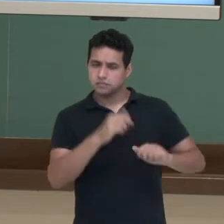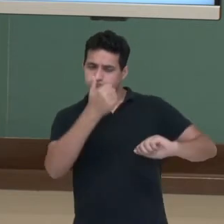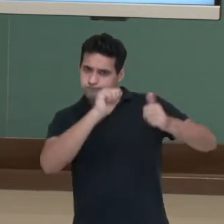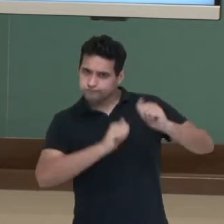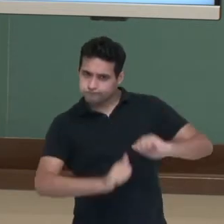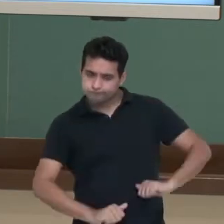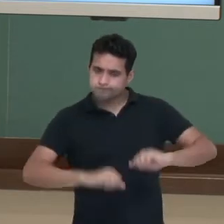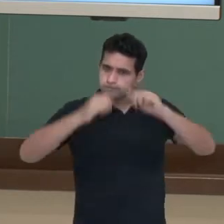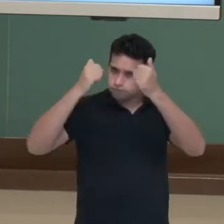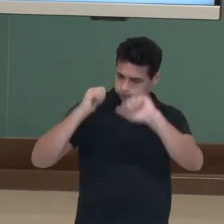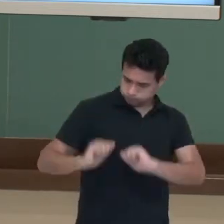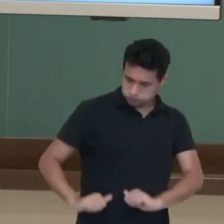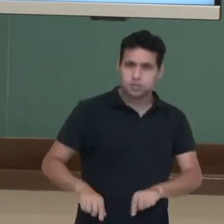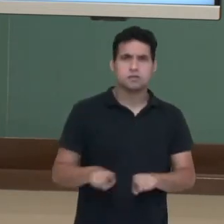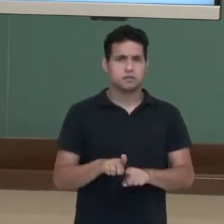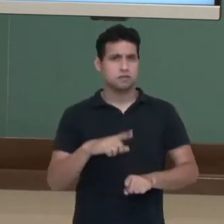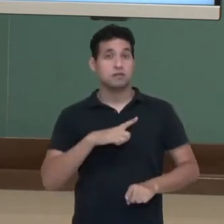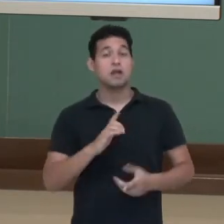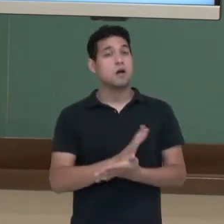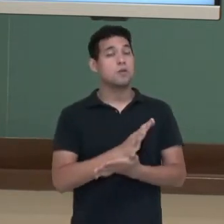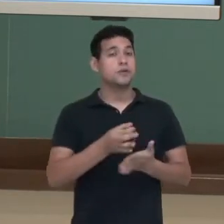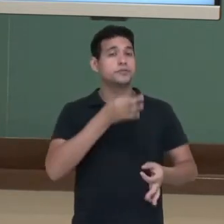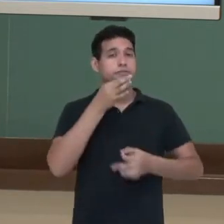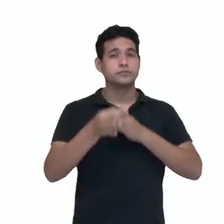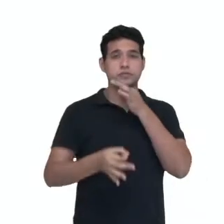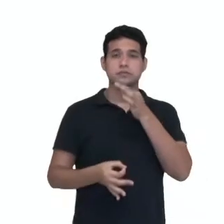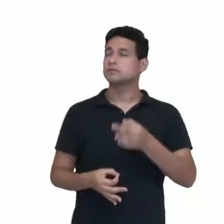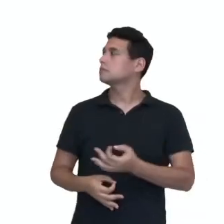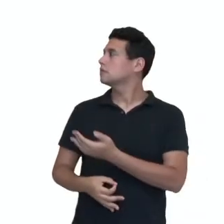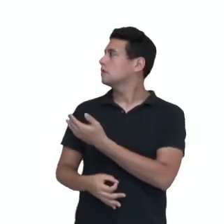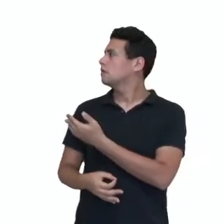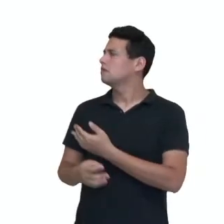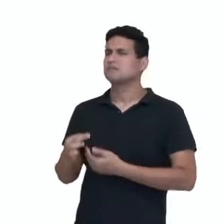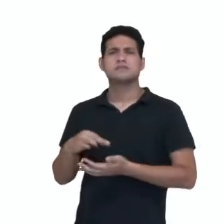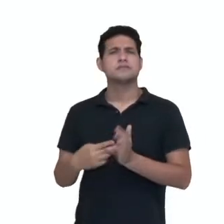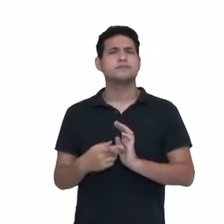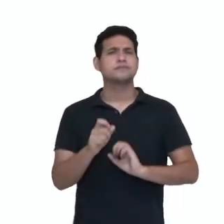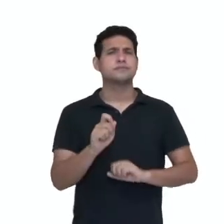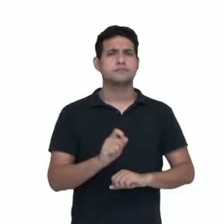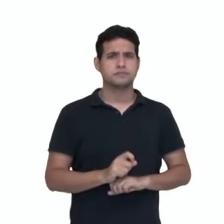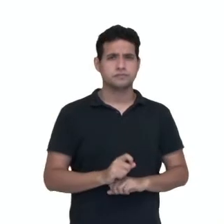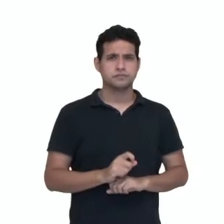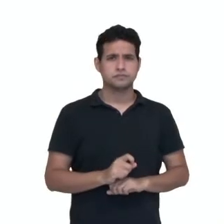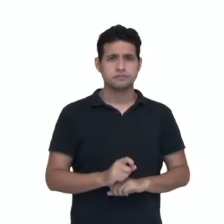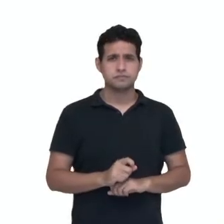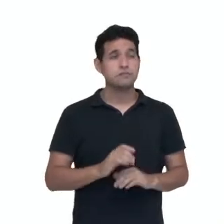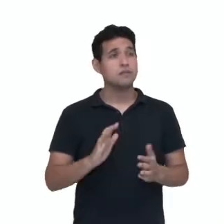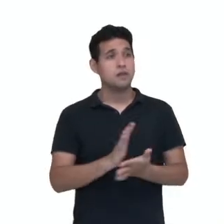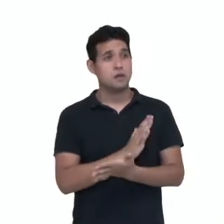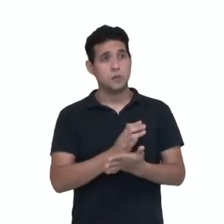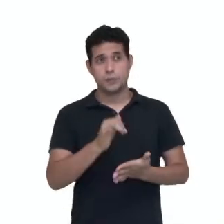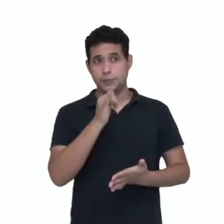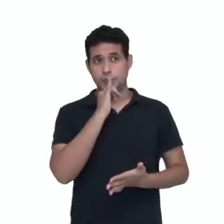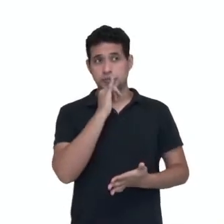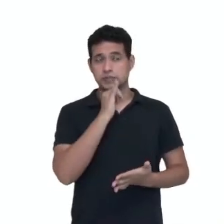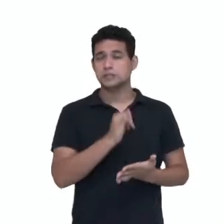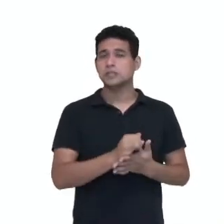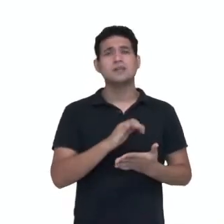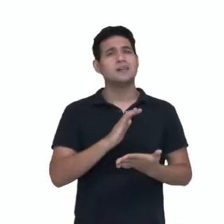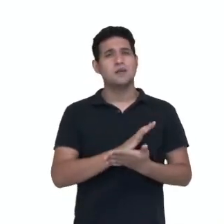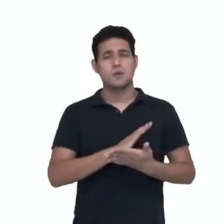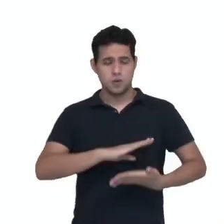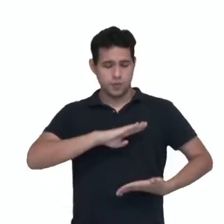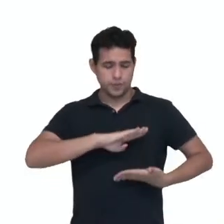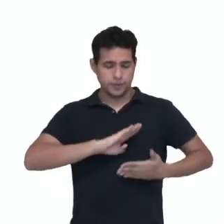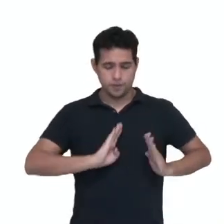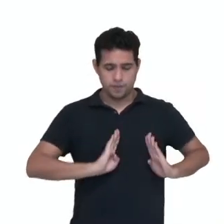o autoexame? Aqui tem umas dicas, ó, dos sintomas. Alguna massa palpável, cambio